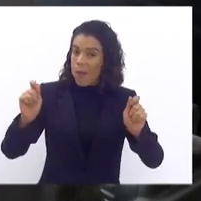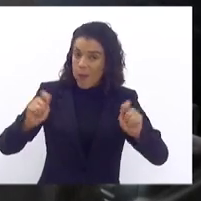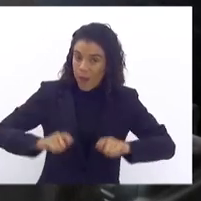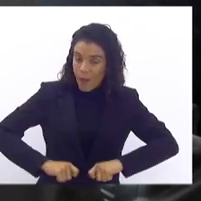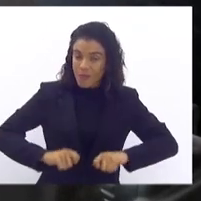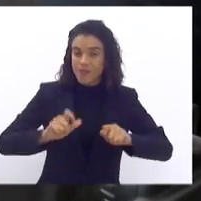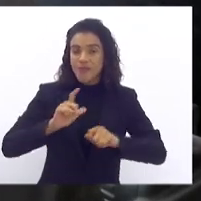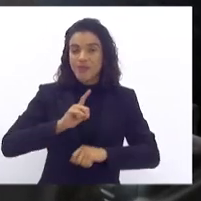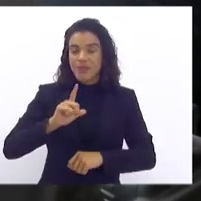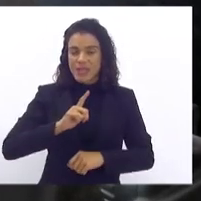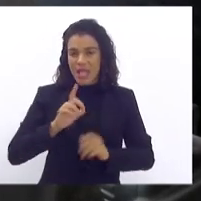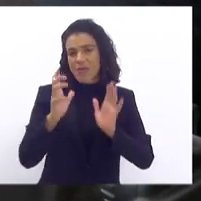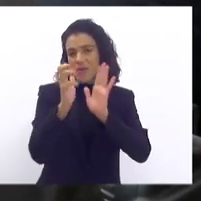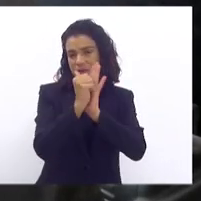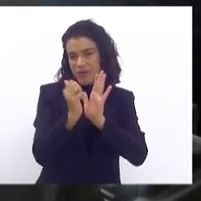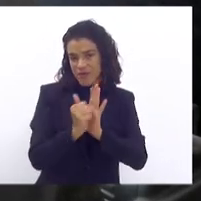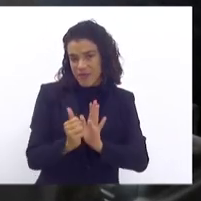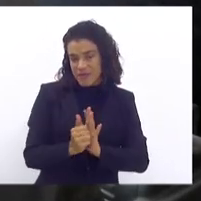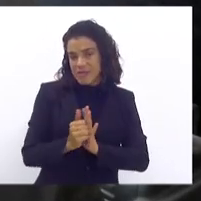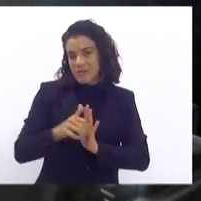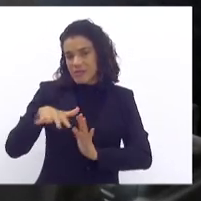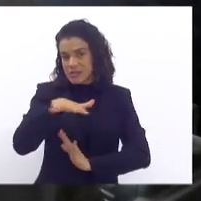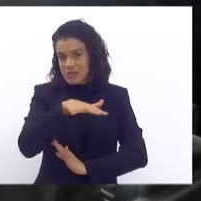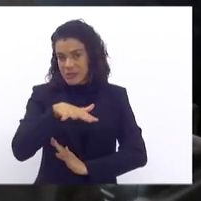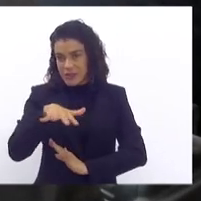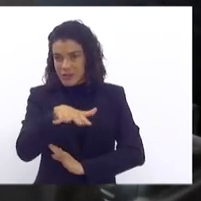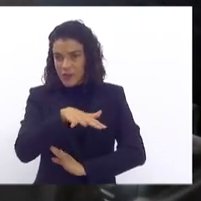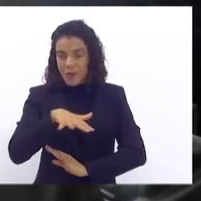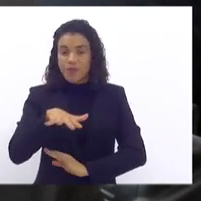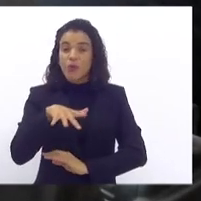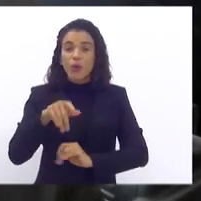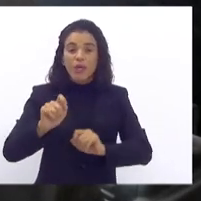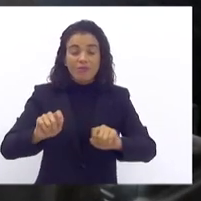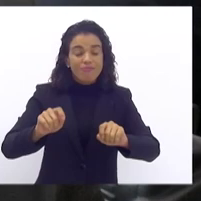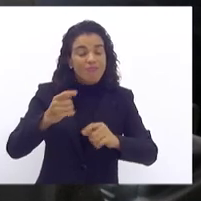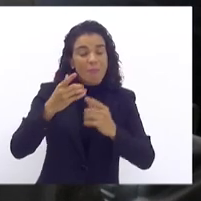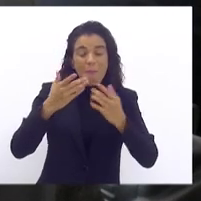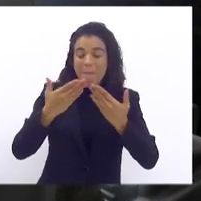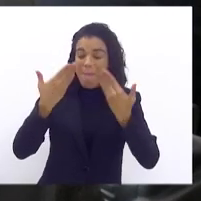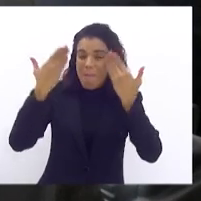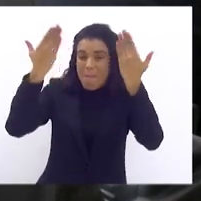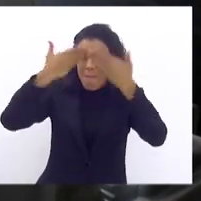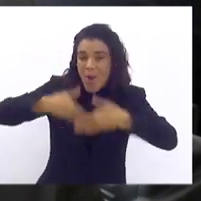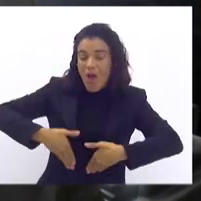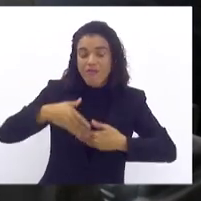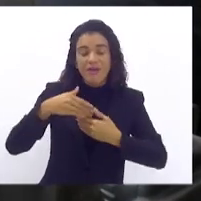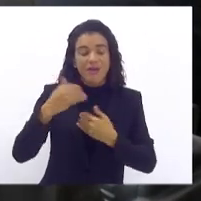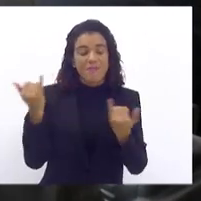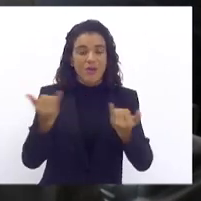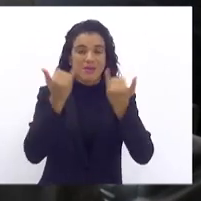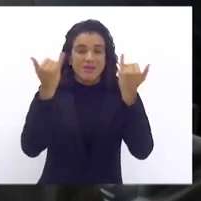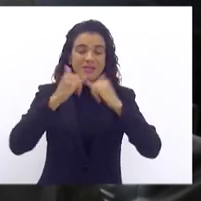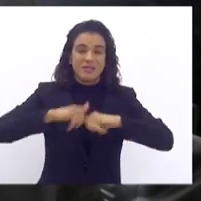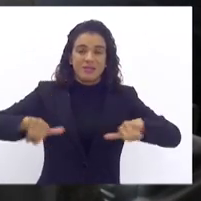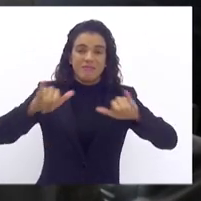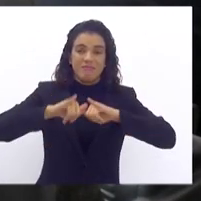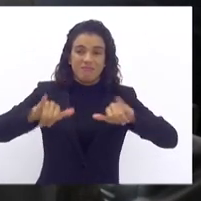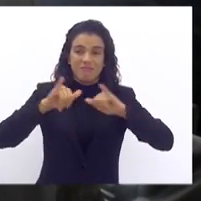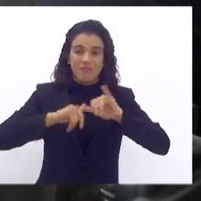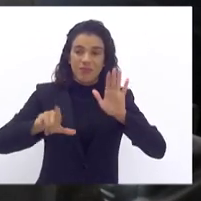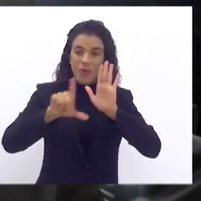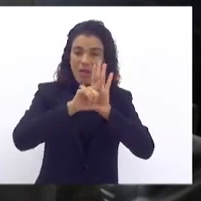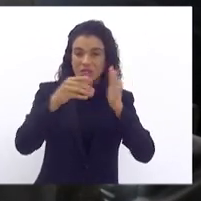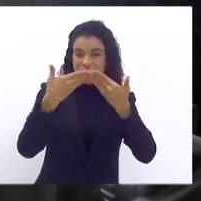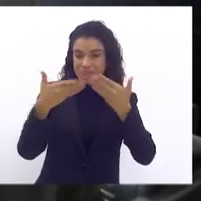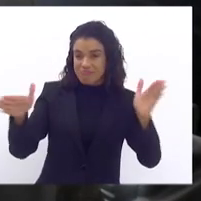Possivelmente, há uma subnotificação desses casos, o que destaca a necessidade de campanhas informativas, aí indo também para uma legislação mais